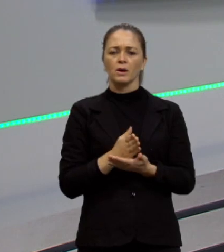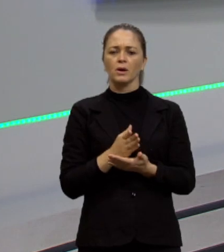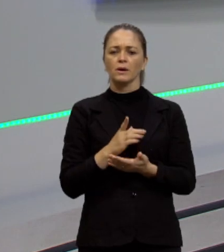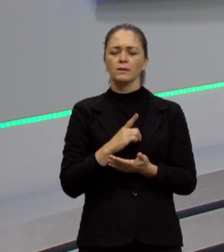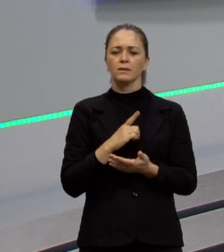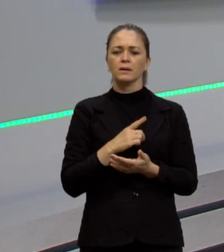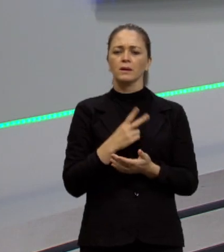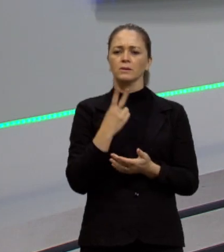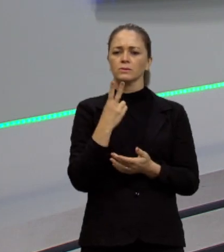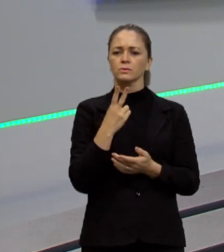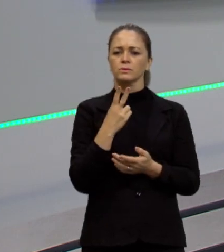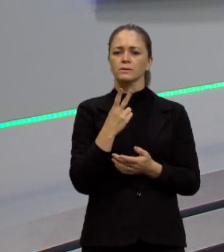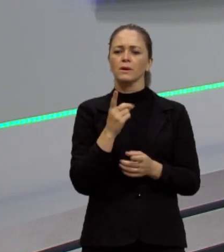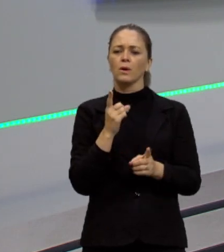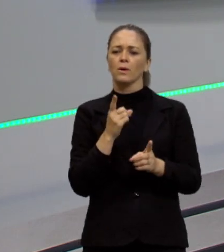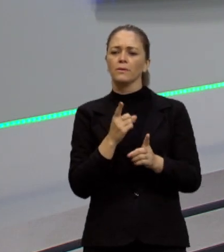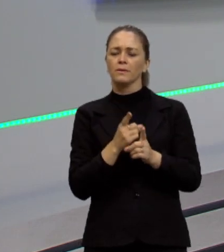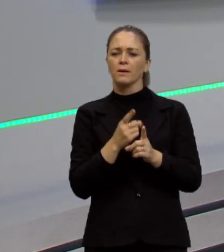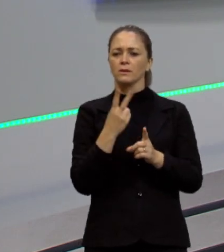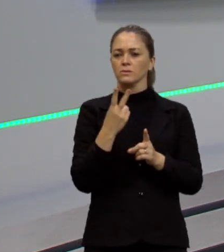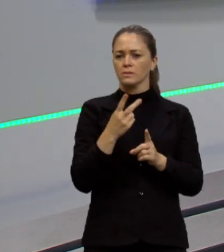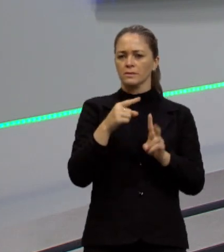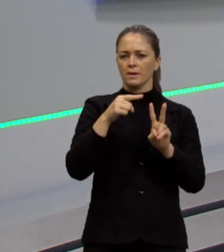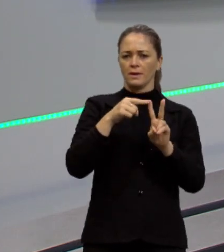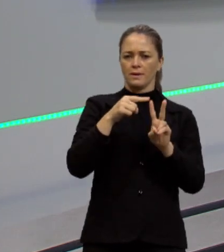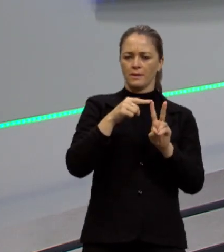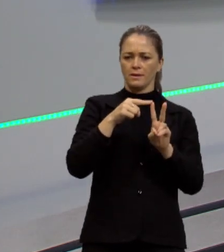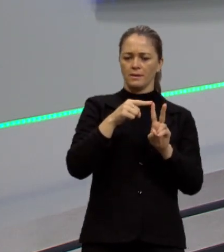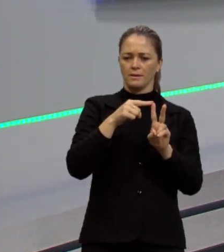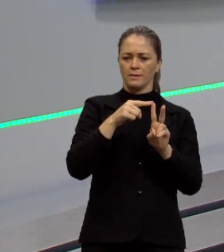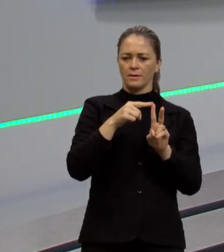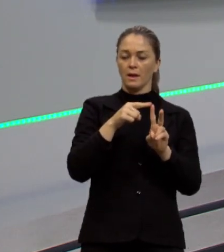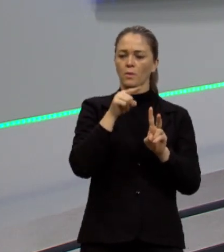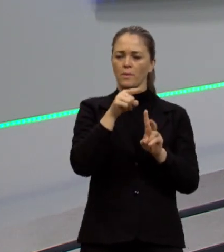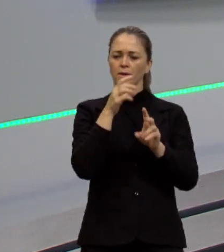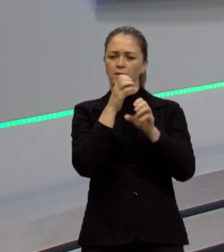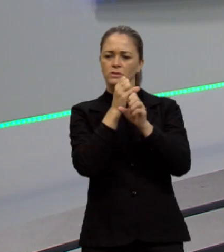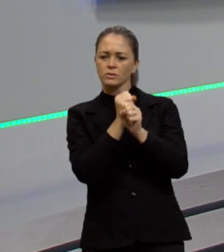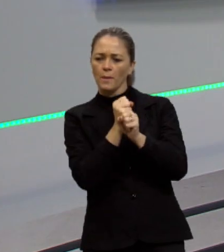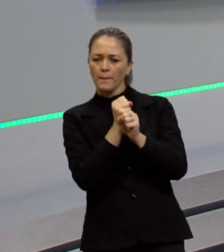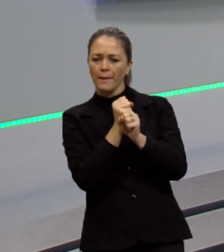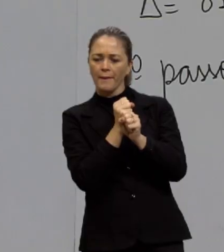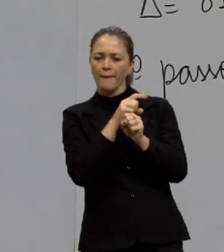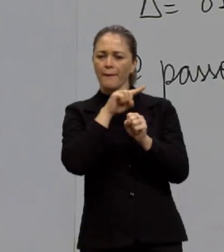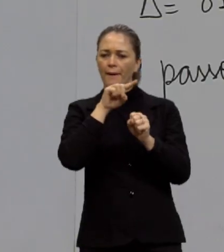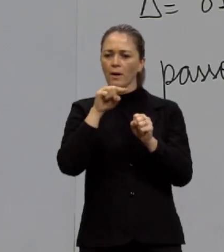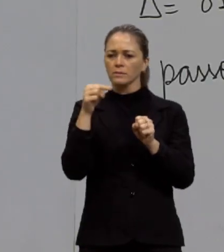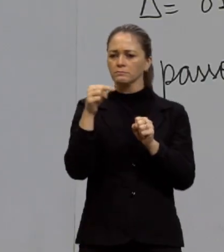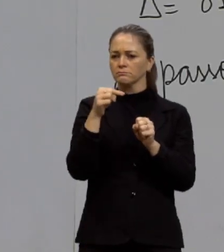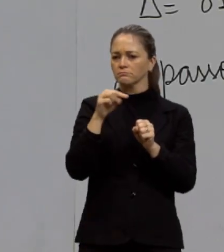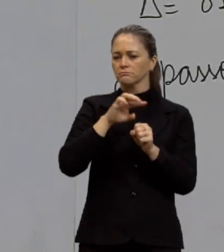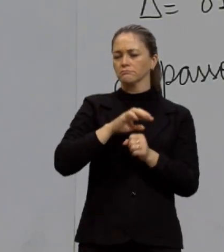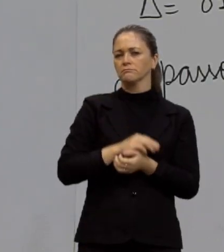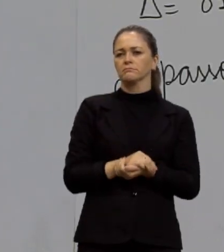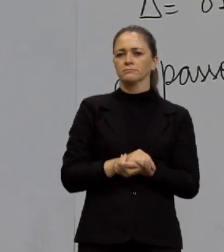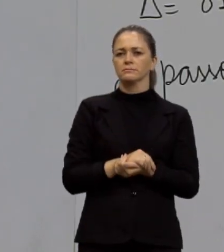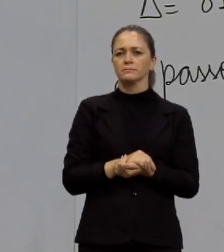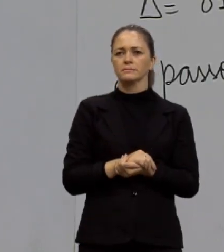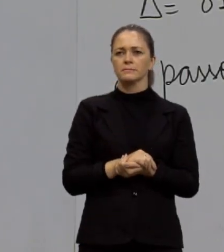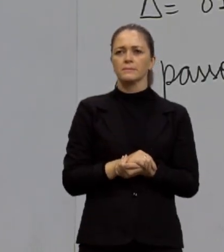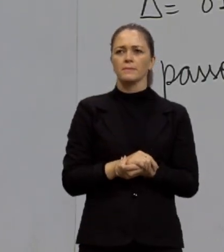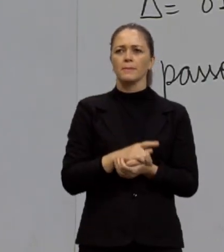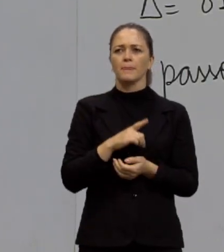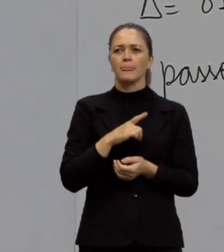achar as duas raízes. Aquela que adiciona e depois aquela que subtrai.